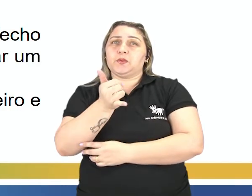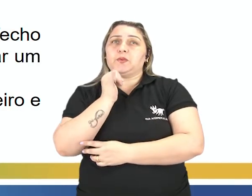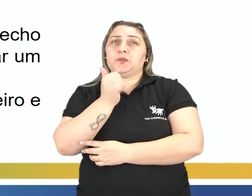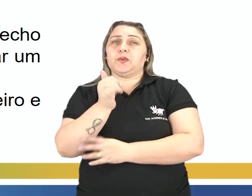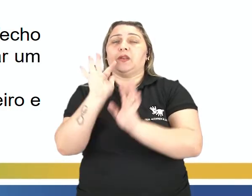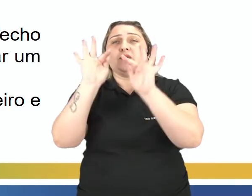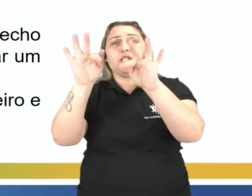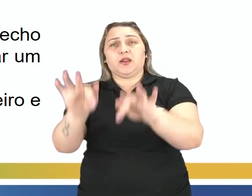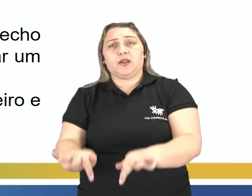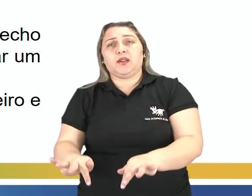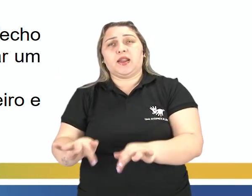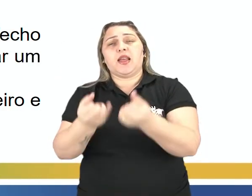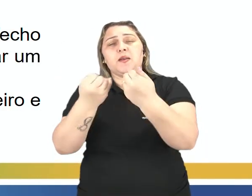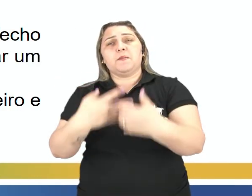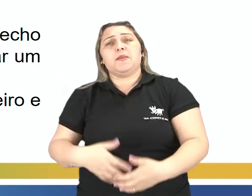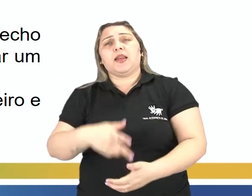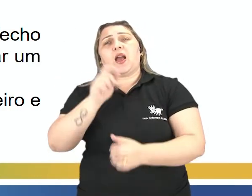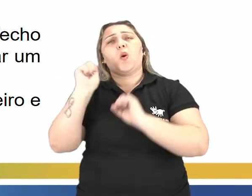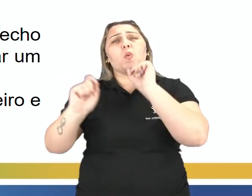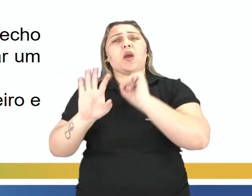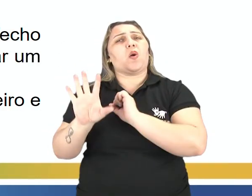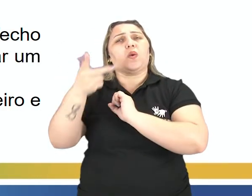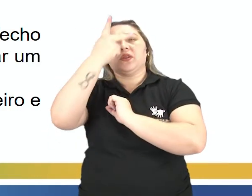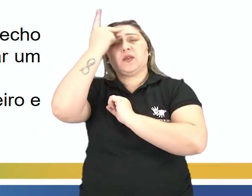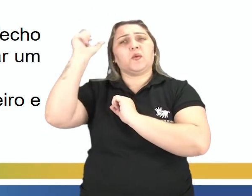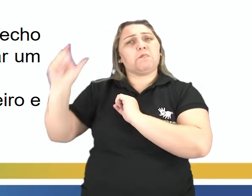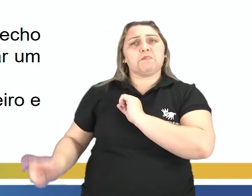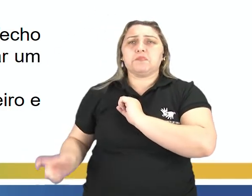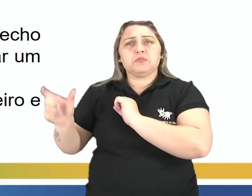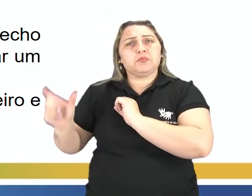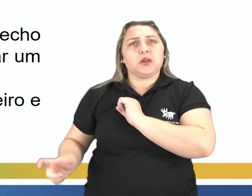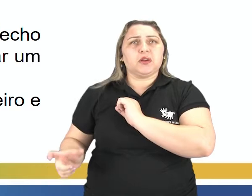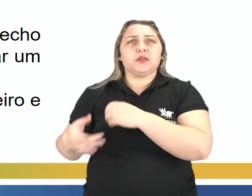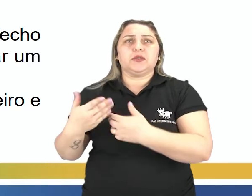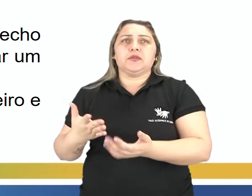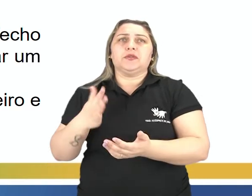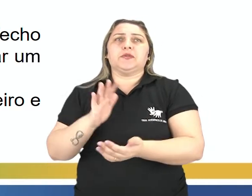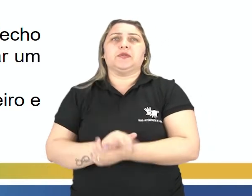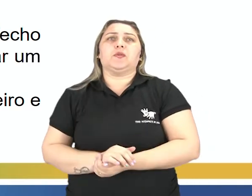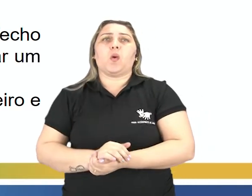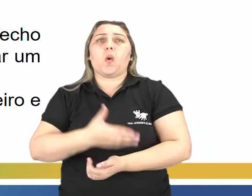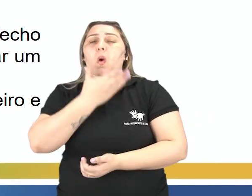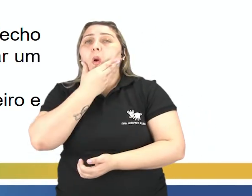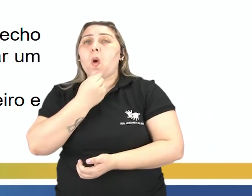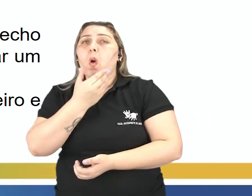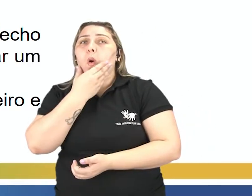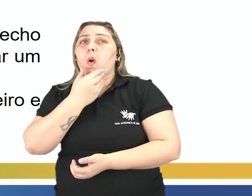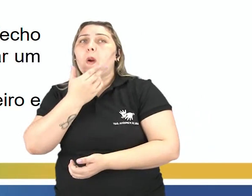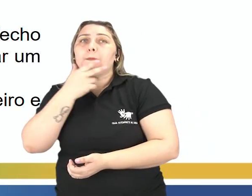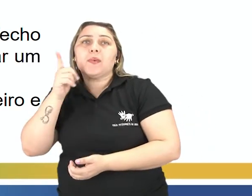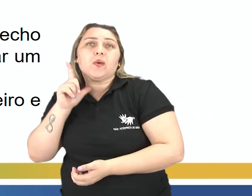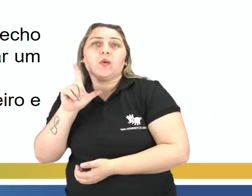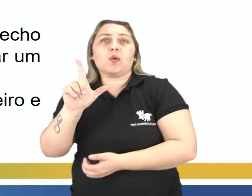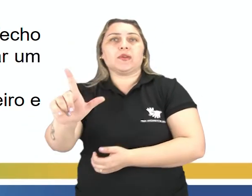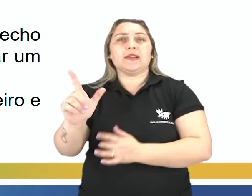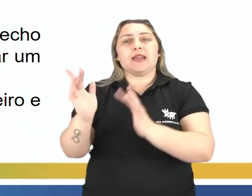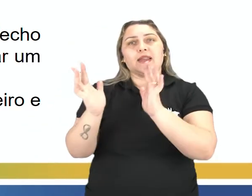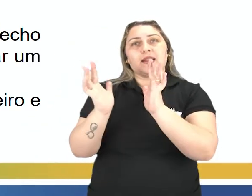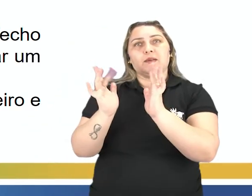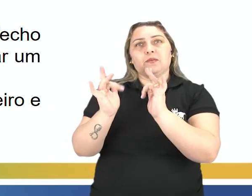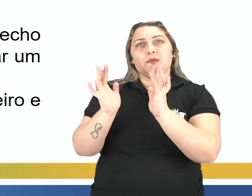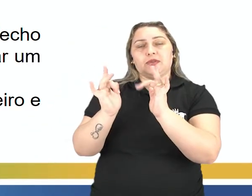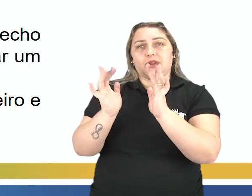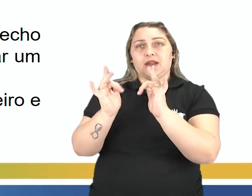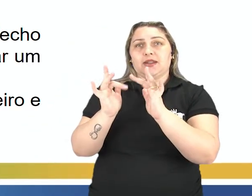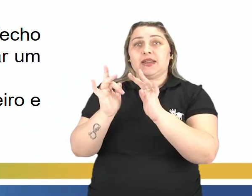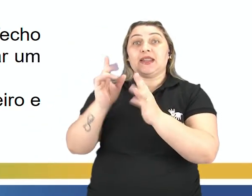história. Então, você vai concluir a narrativa e dar um destino para os personagens que você criou. Exemplo